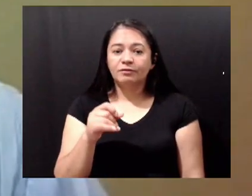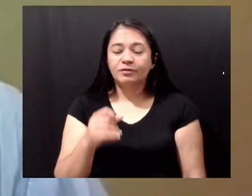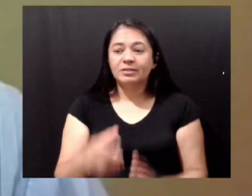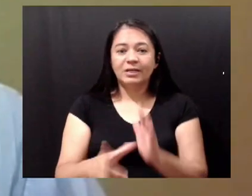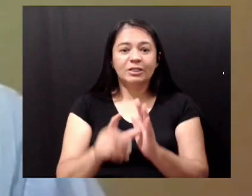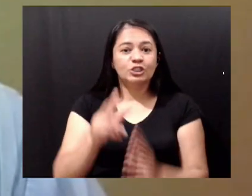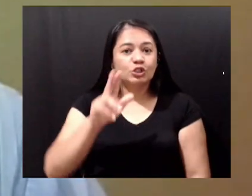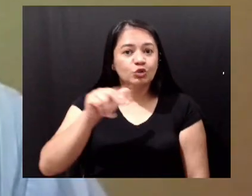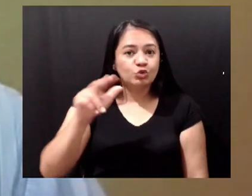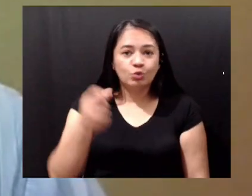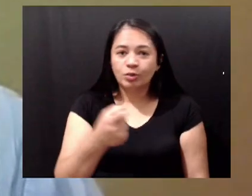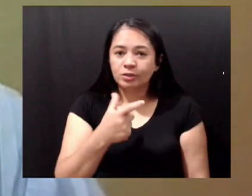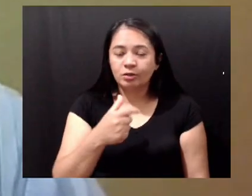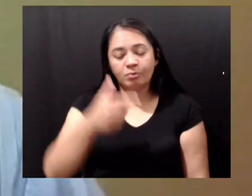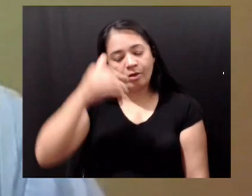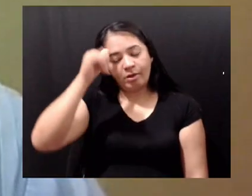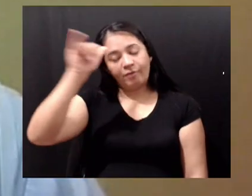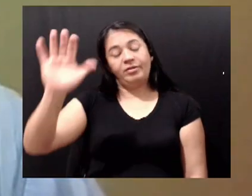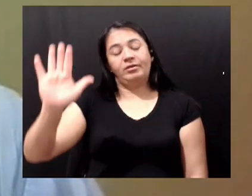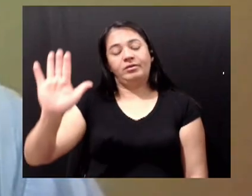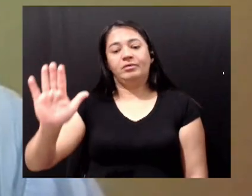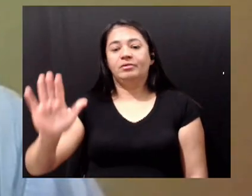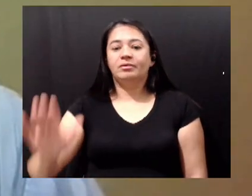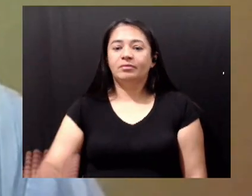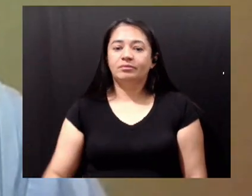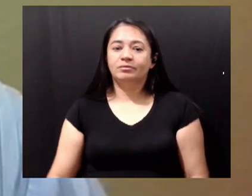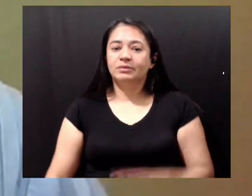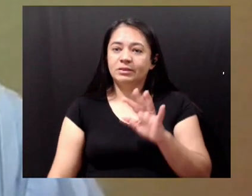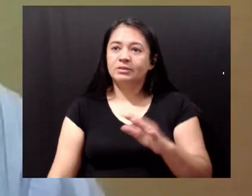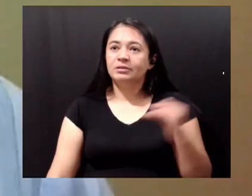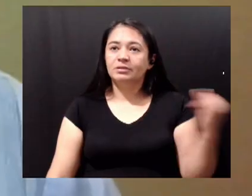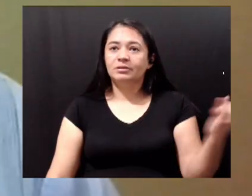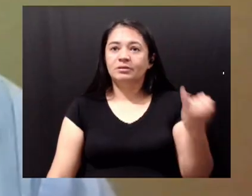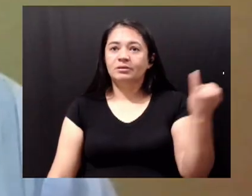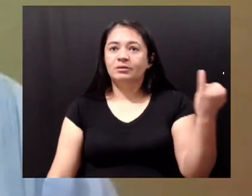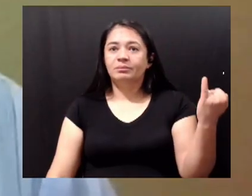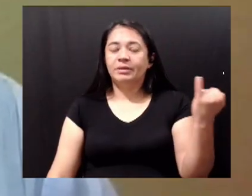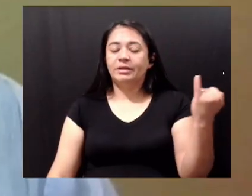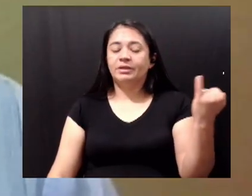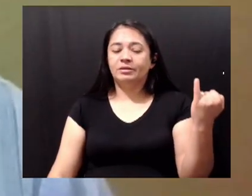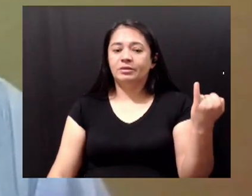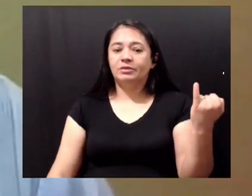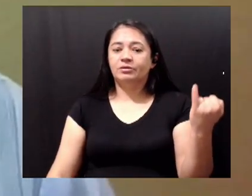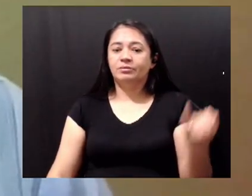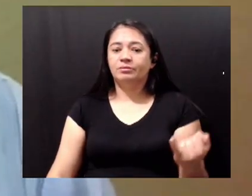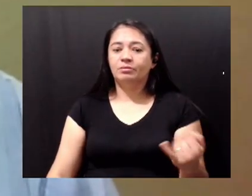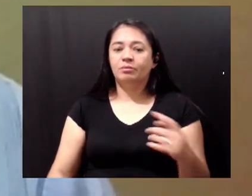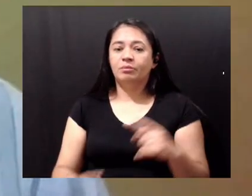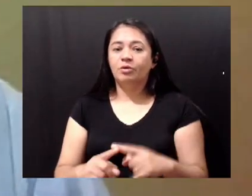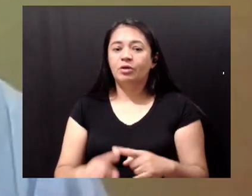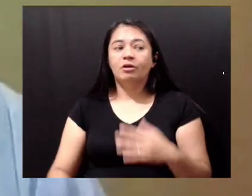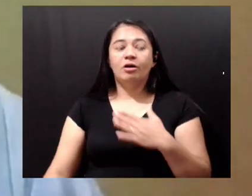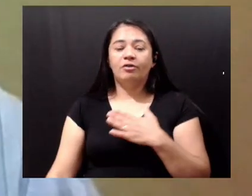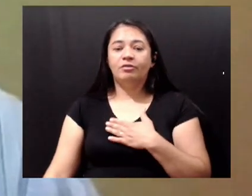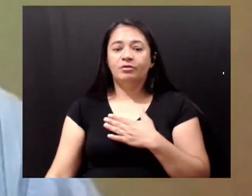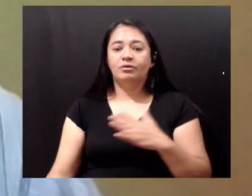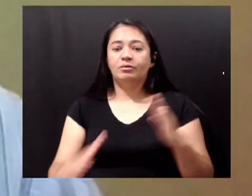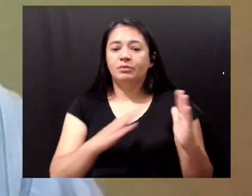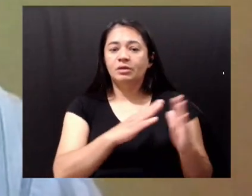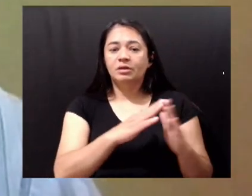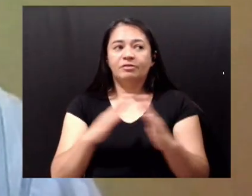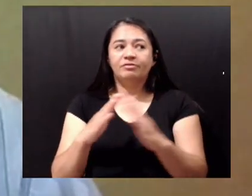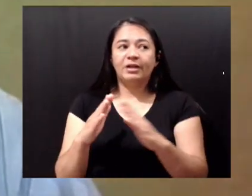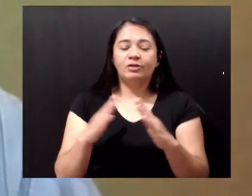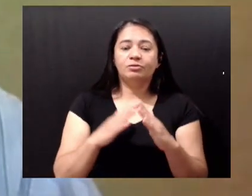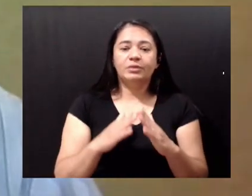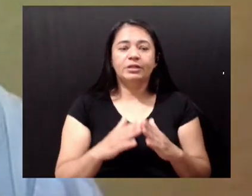Uhum. Uhum. aquele medicamento. Isso é um fator importante, porque porque o meu vizinho, porque o meu amigo, o meu familiar tomou,